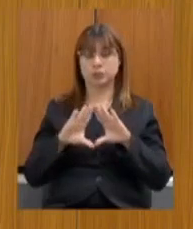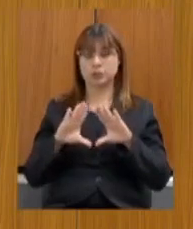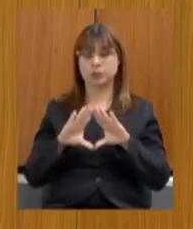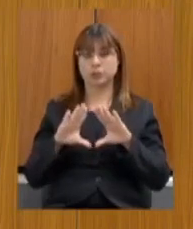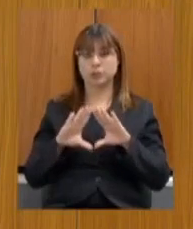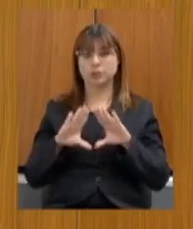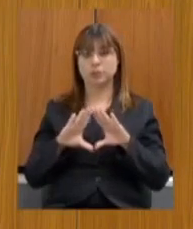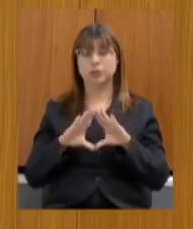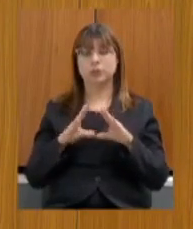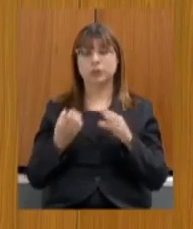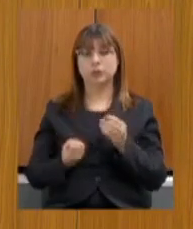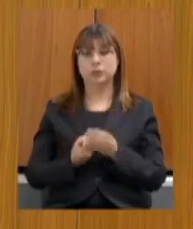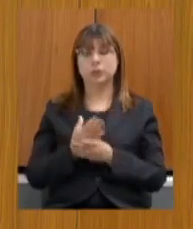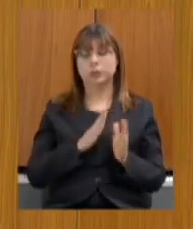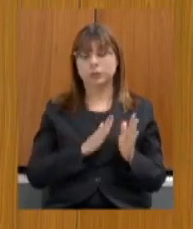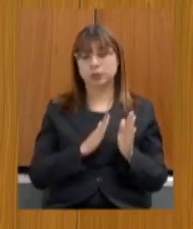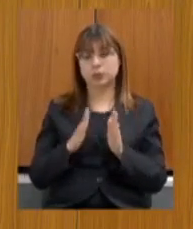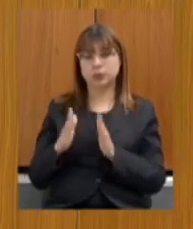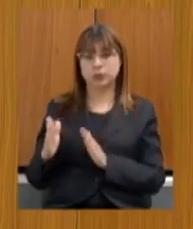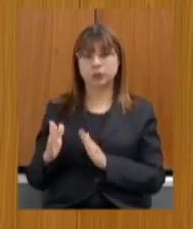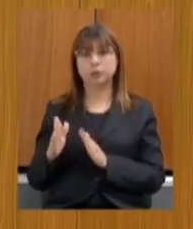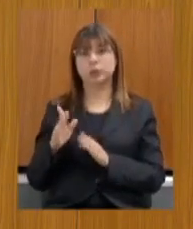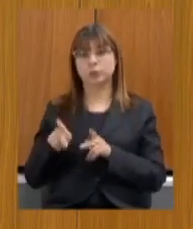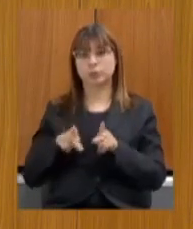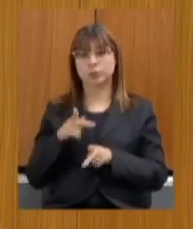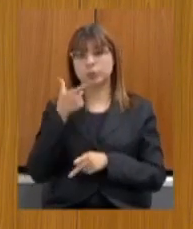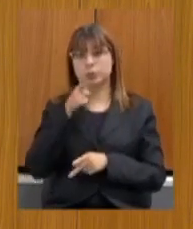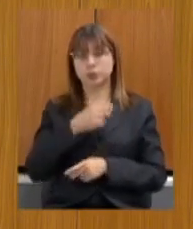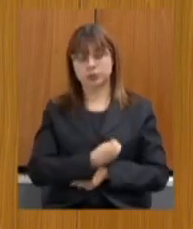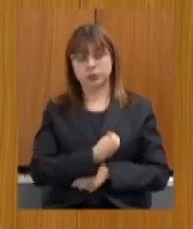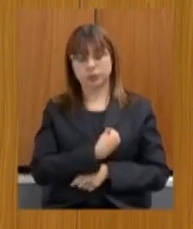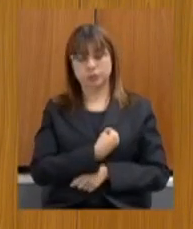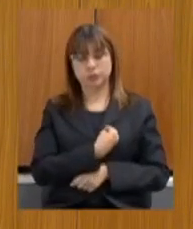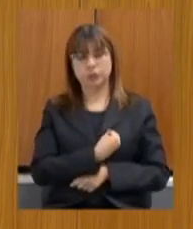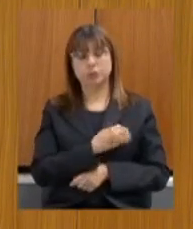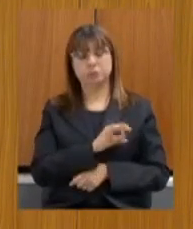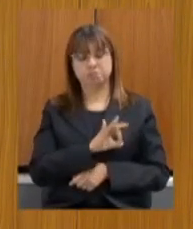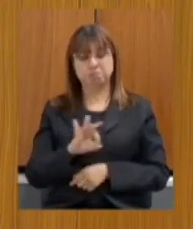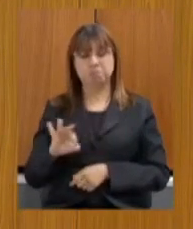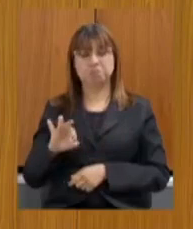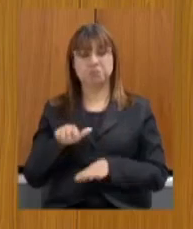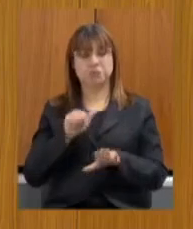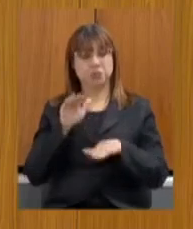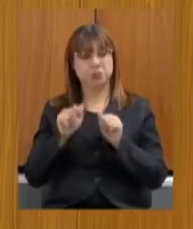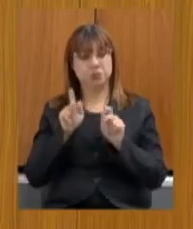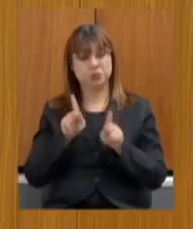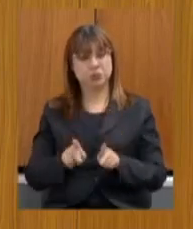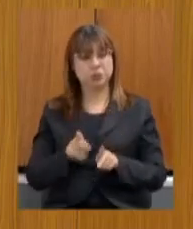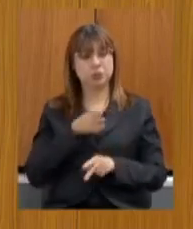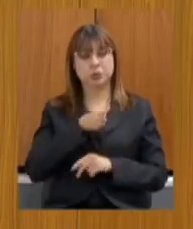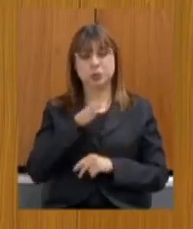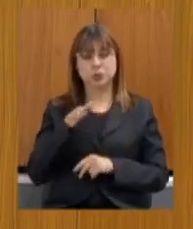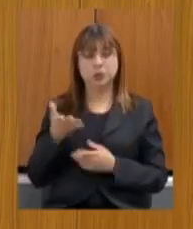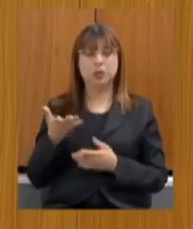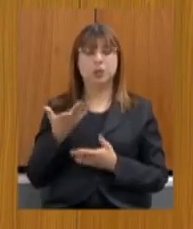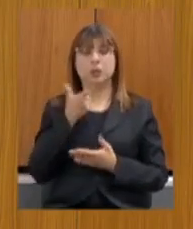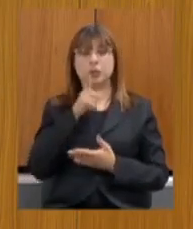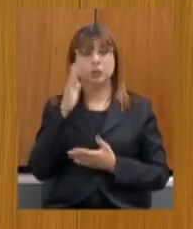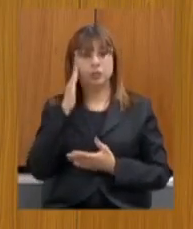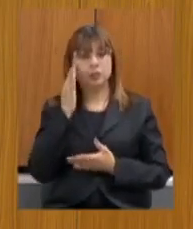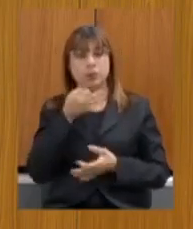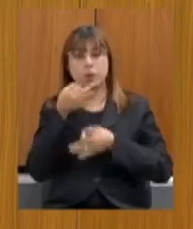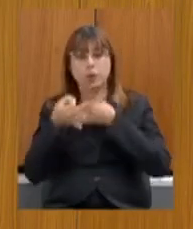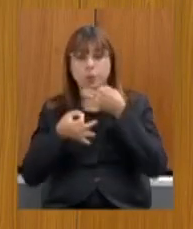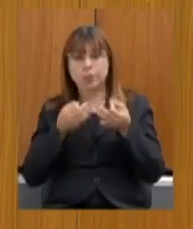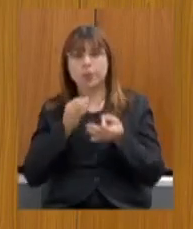criou um processo de participação popular fantástico. Nós chamamos as pessoas, vamos até as pessoas, ouvimos, e elas